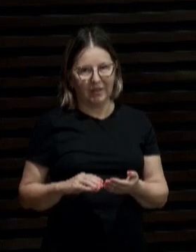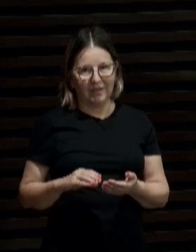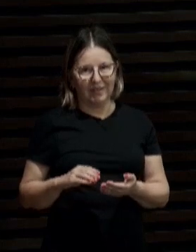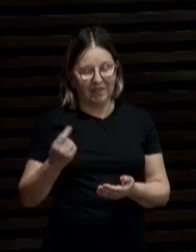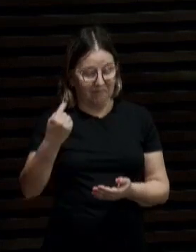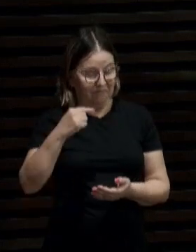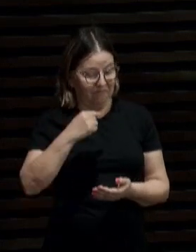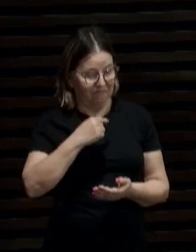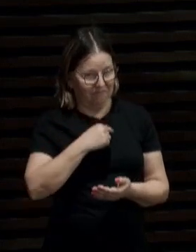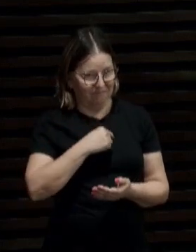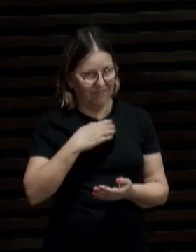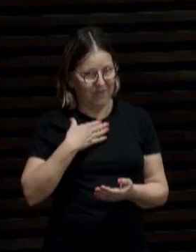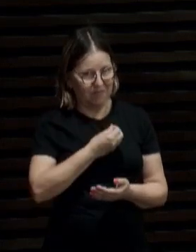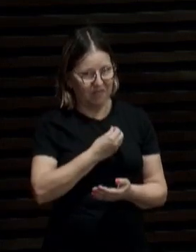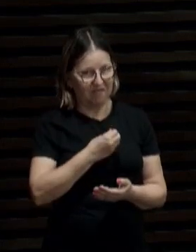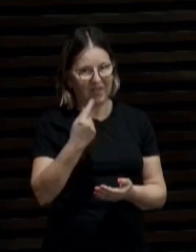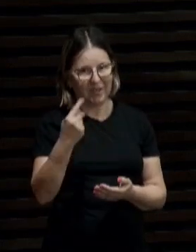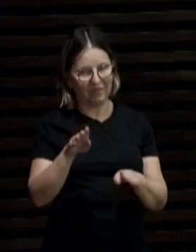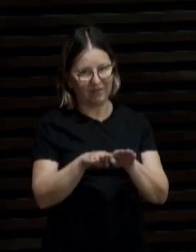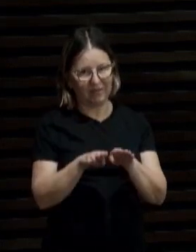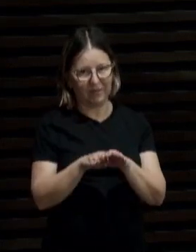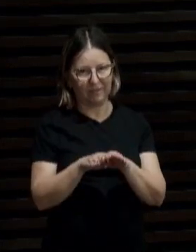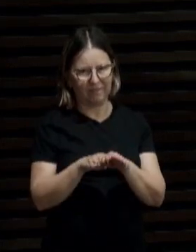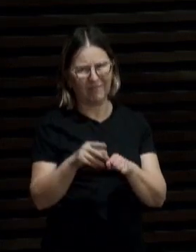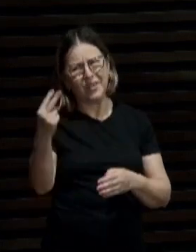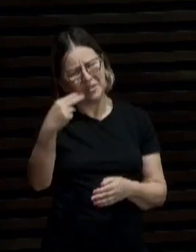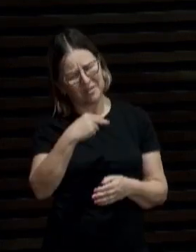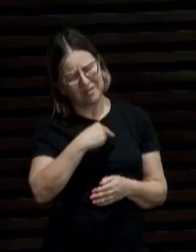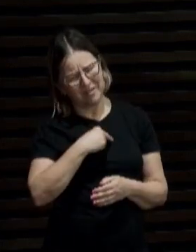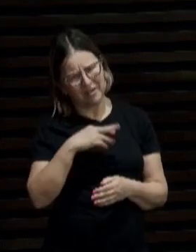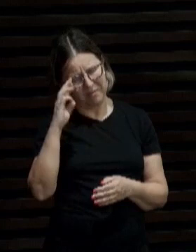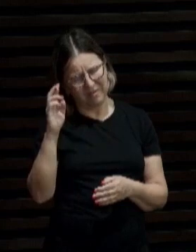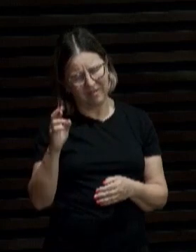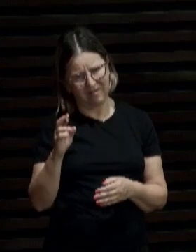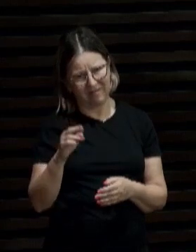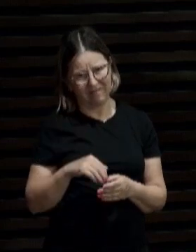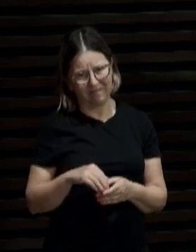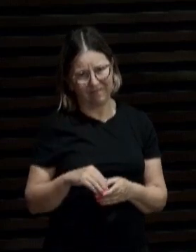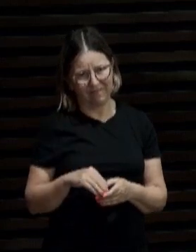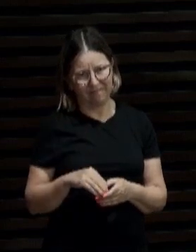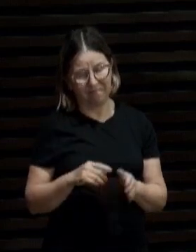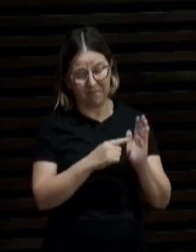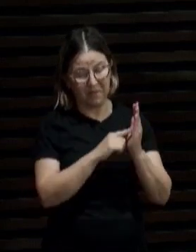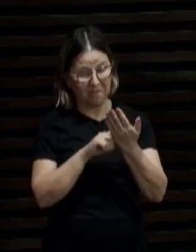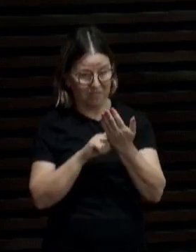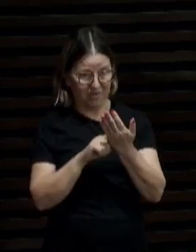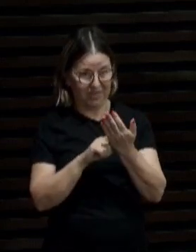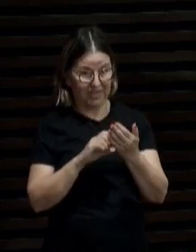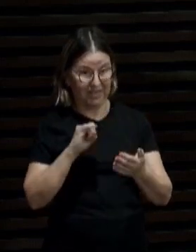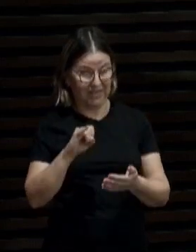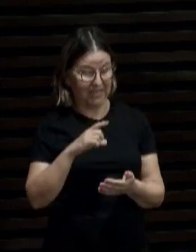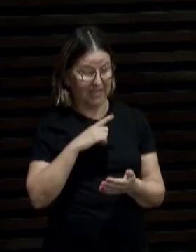Sonda-me, Senhor, vê se há em mim algum caminho impuro. Tem coisa que eu mesmo não sou capaz de ver. Tem que vir a palavra de